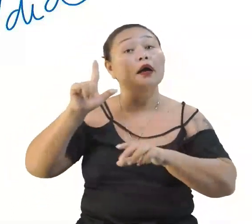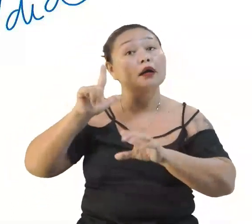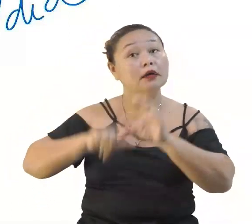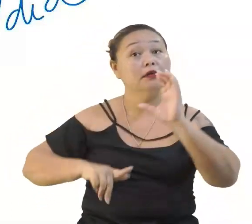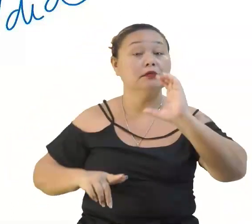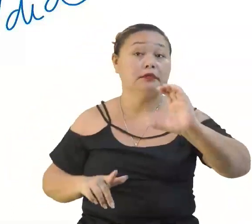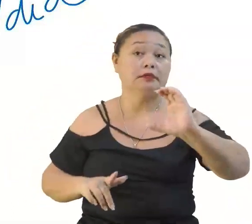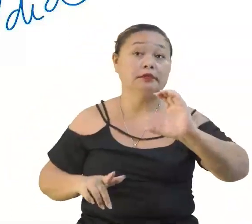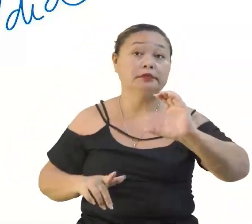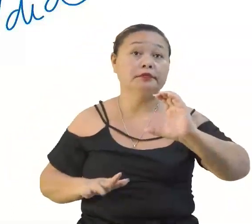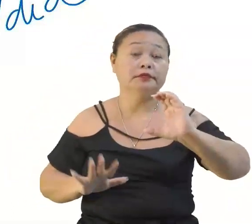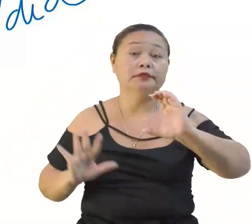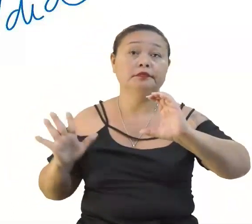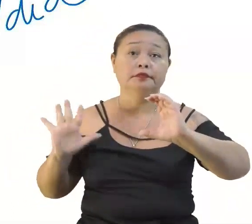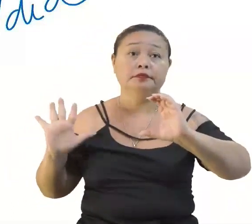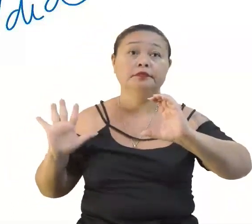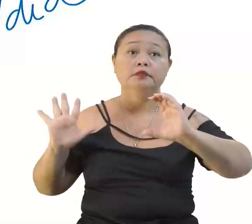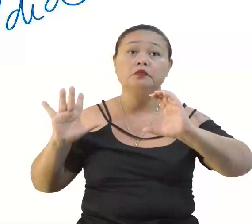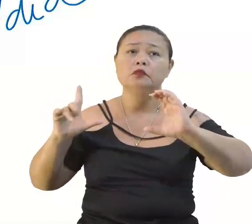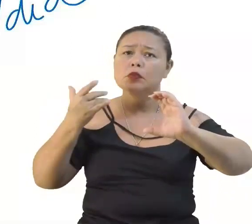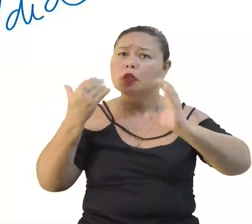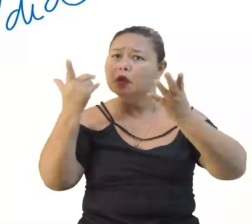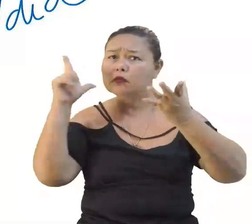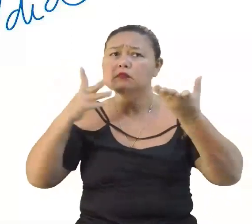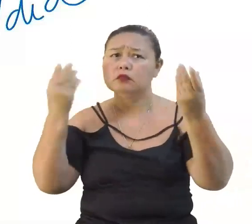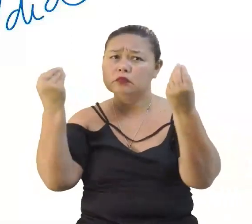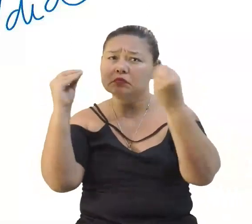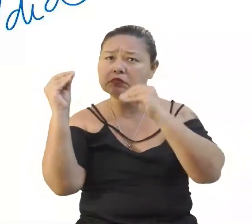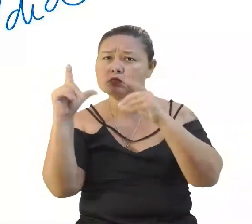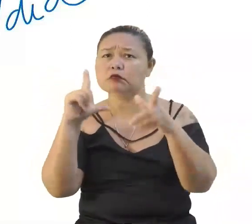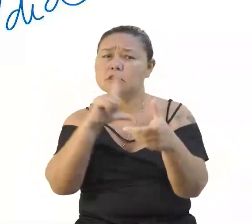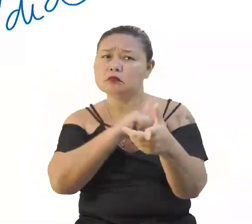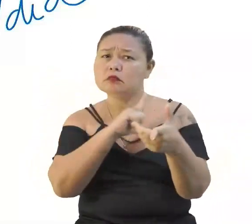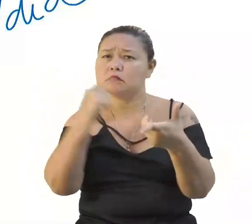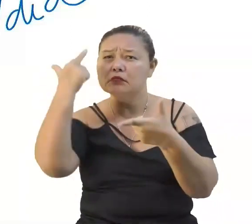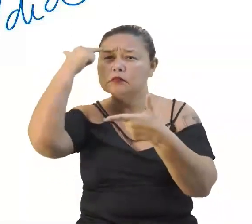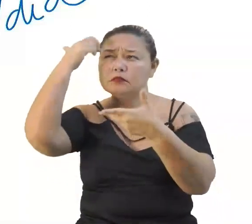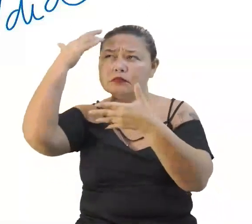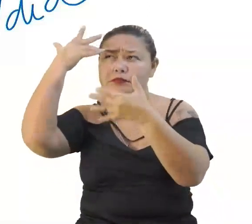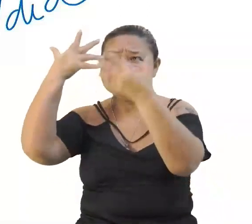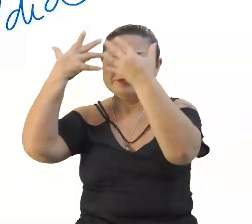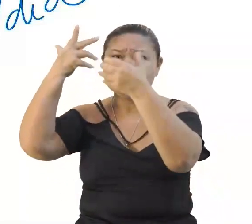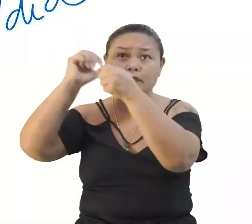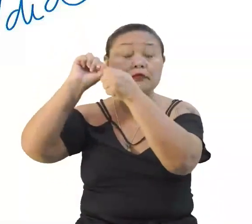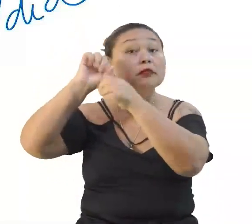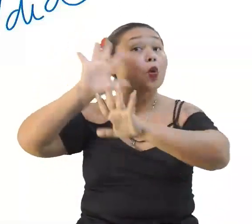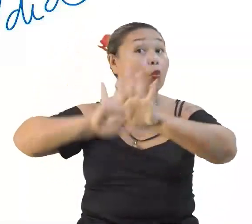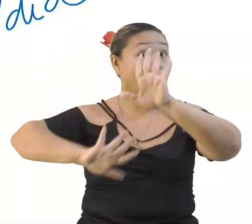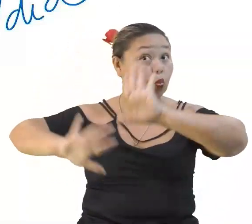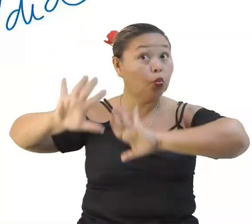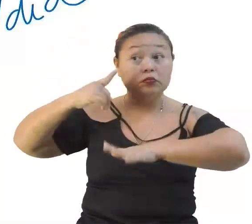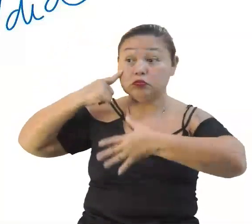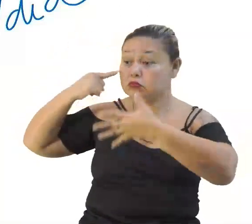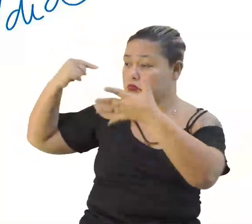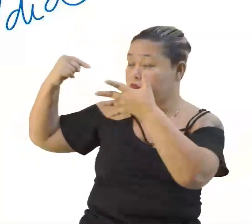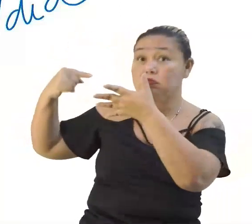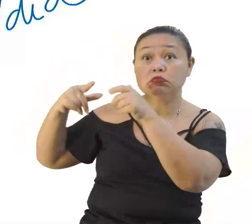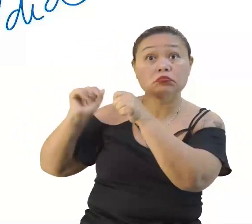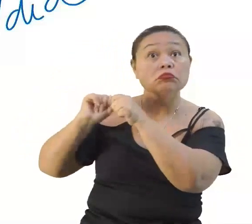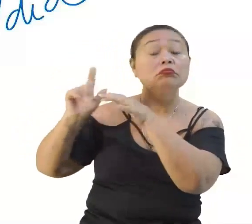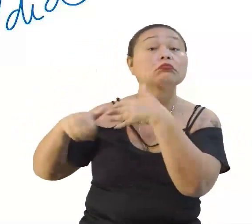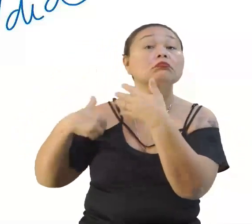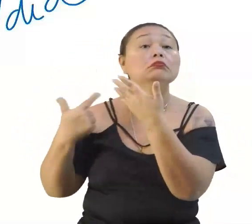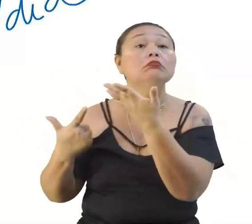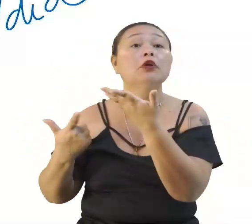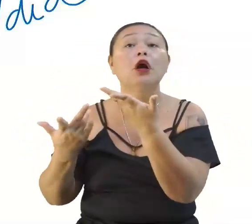que os distratores estão ali, né? Para distratar o seu raciocínio. Então, você tem que ter muito cuidado. Porque ele quer saber quanto ele